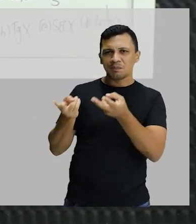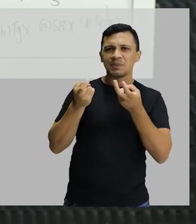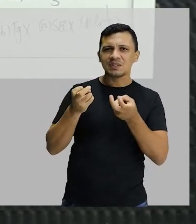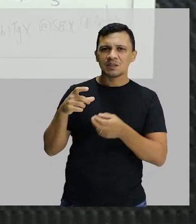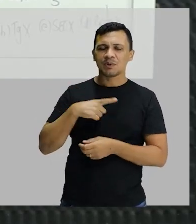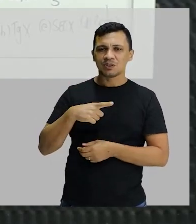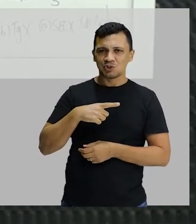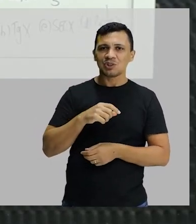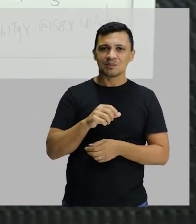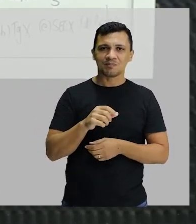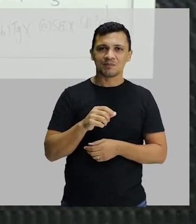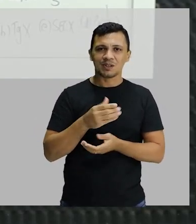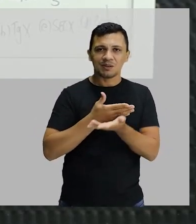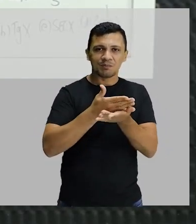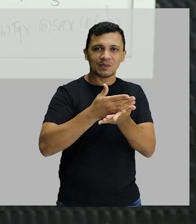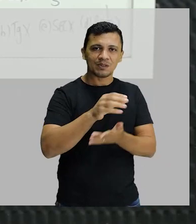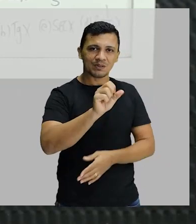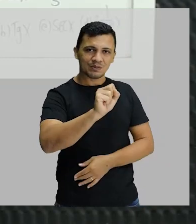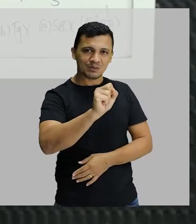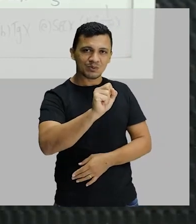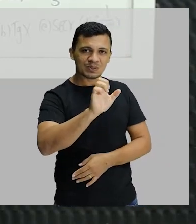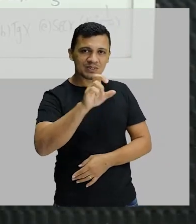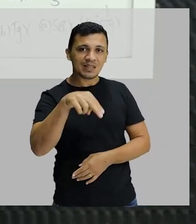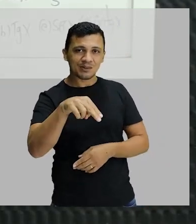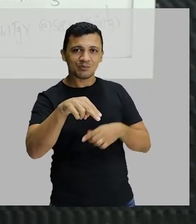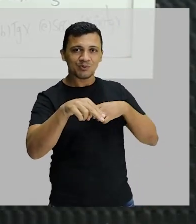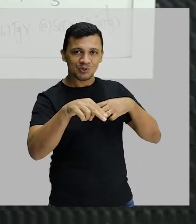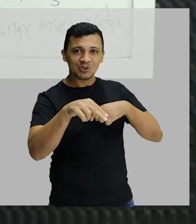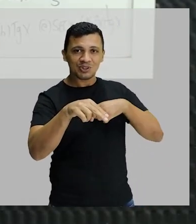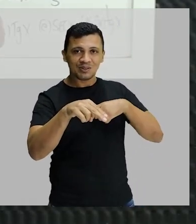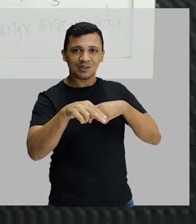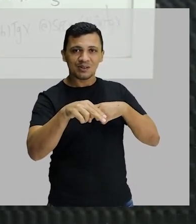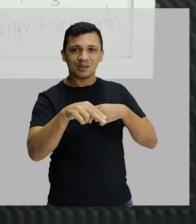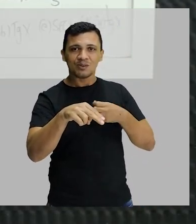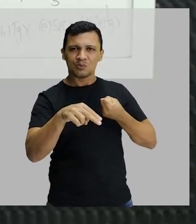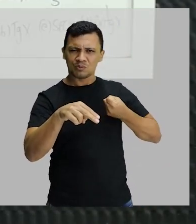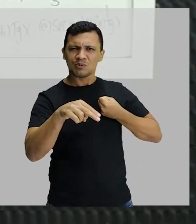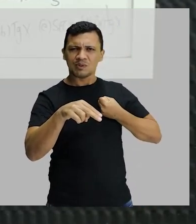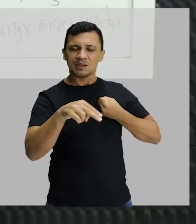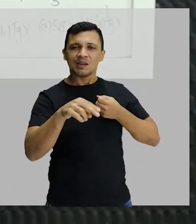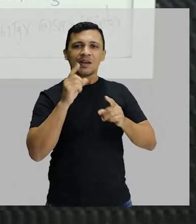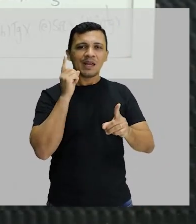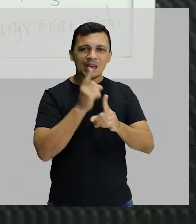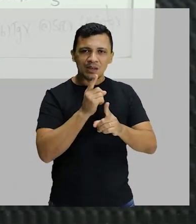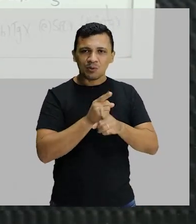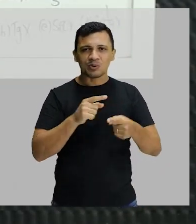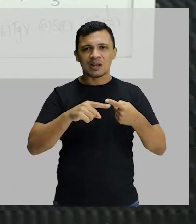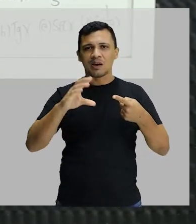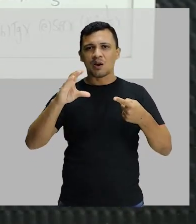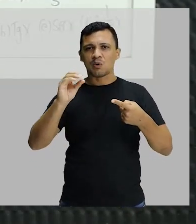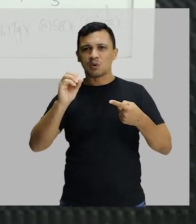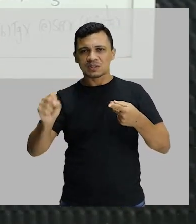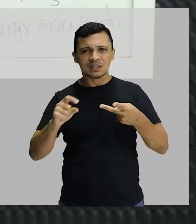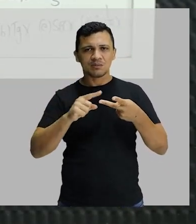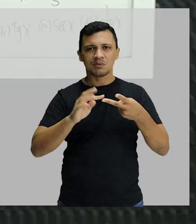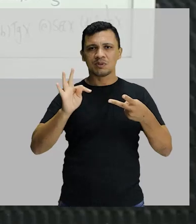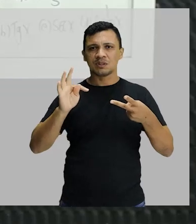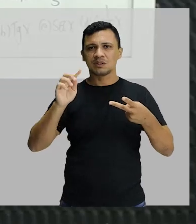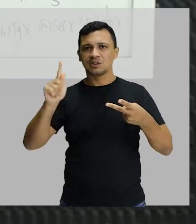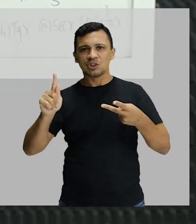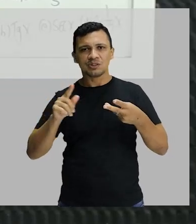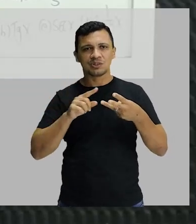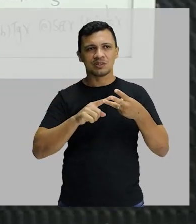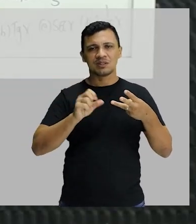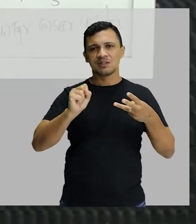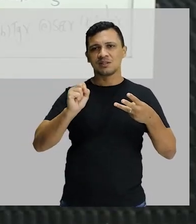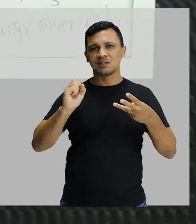só tinha um valor do seno, eu consegui encontrar aí tanto cosseno como a tangente, como a secante. Poderia